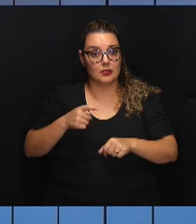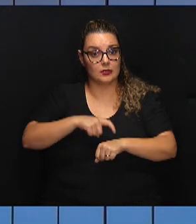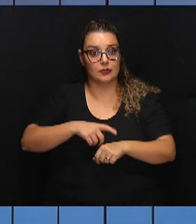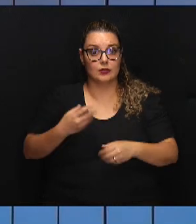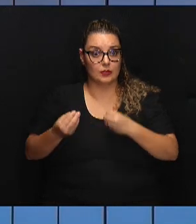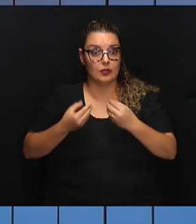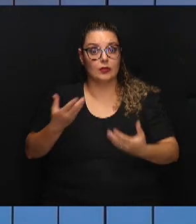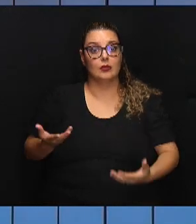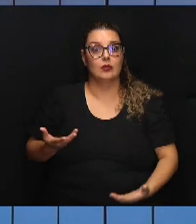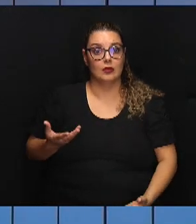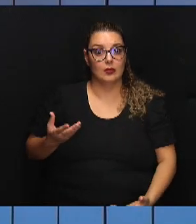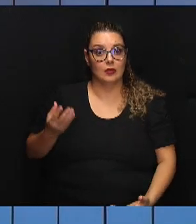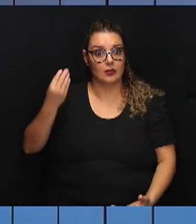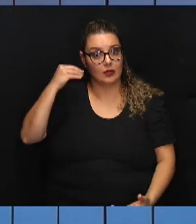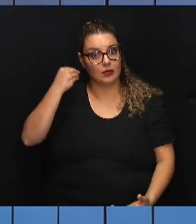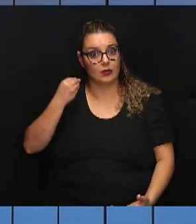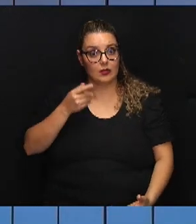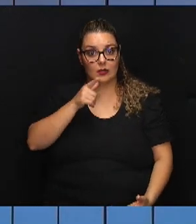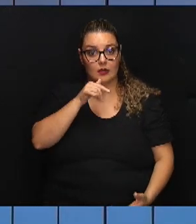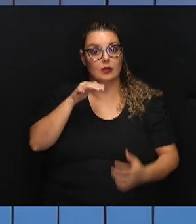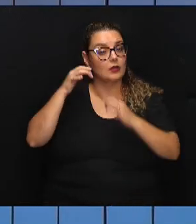que aquela água sai?